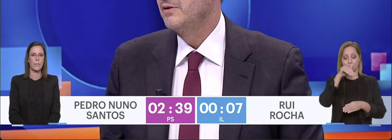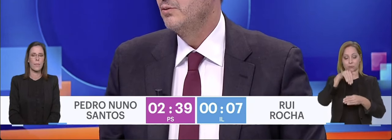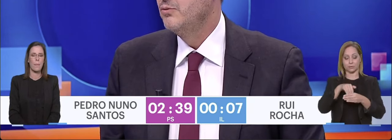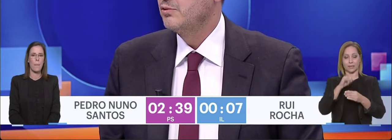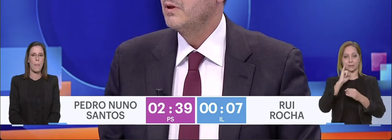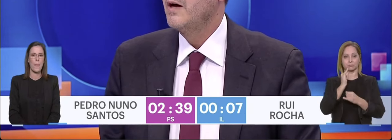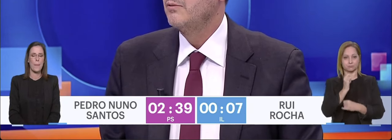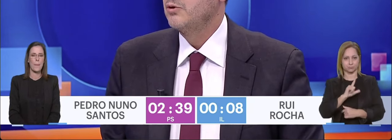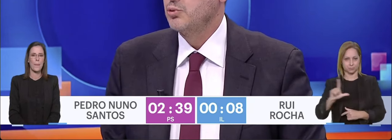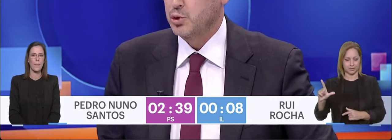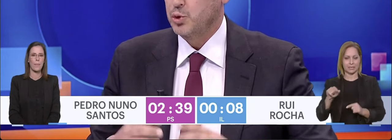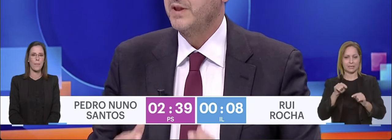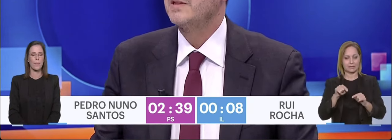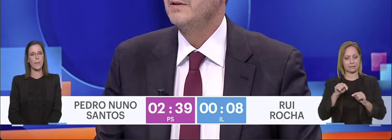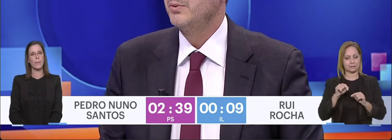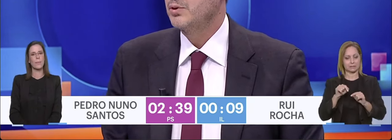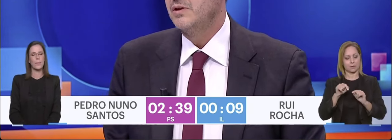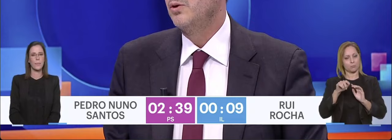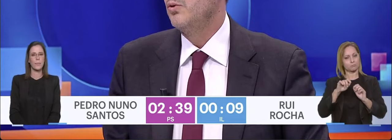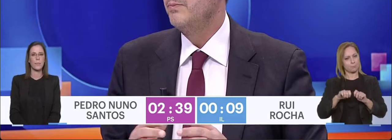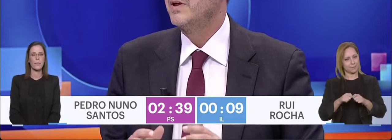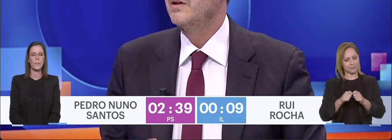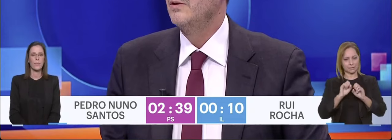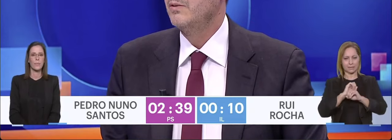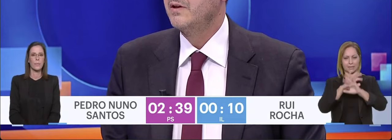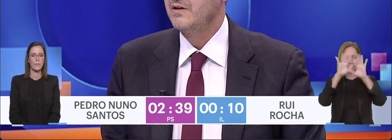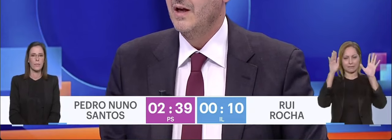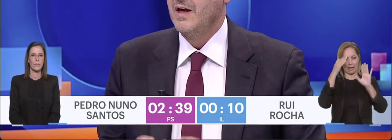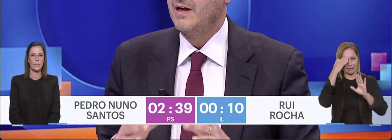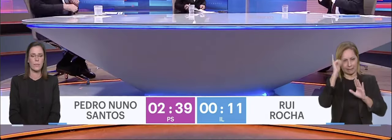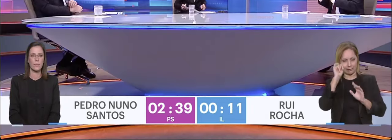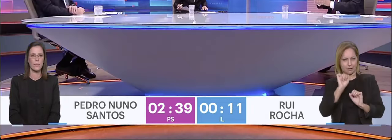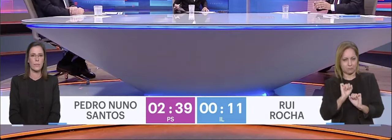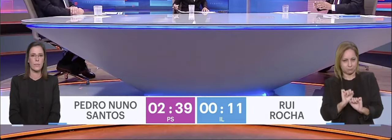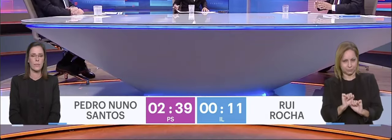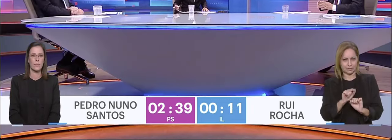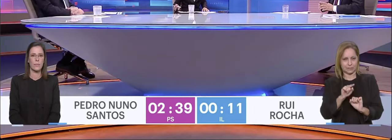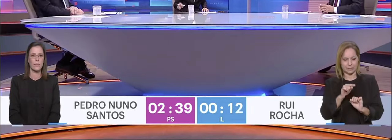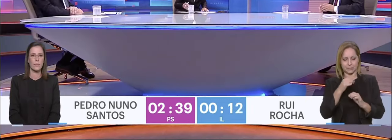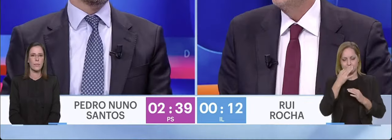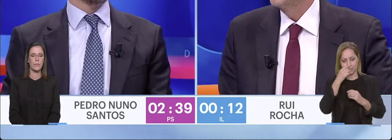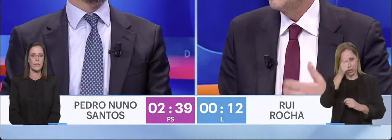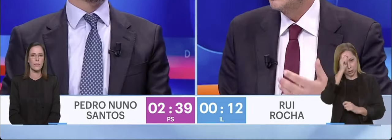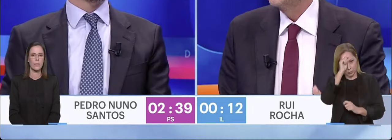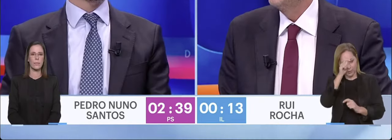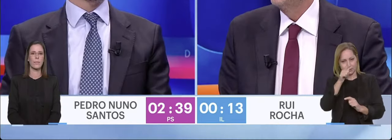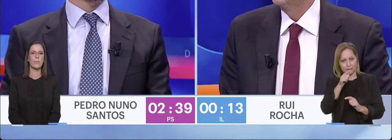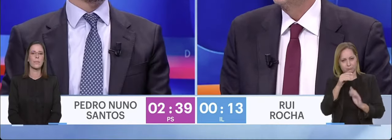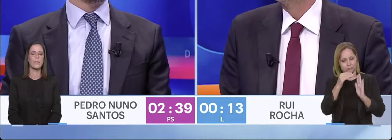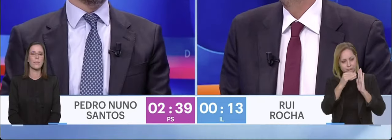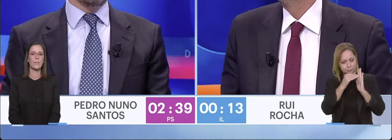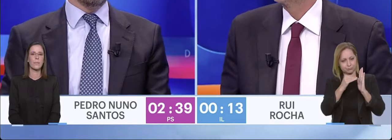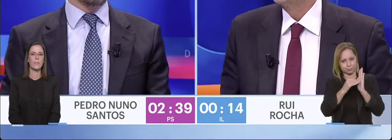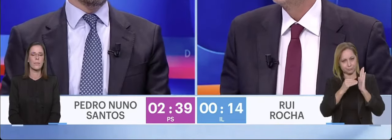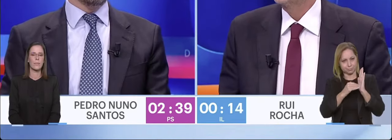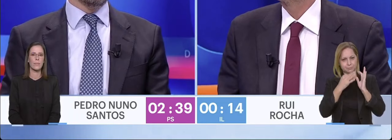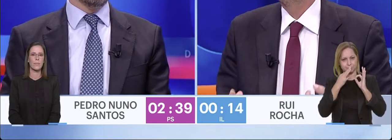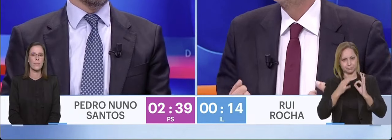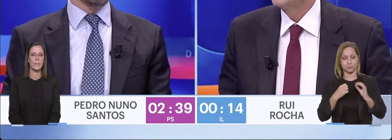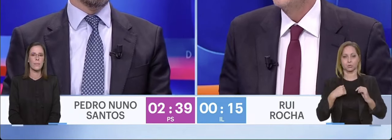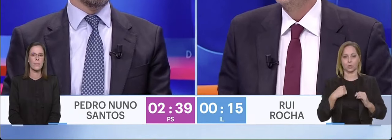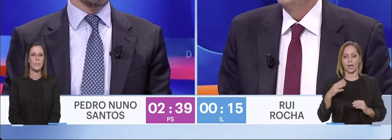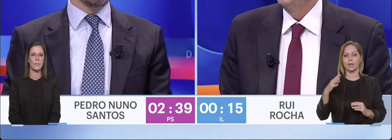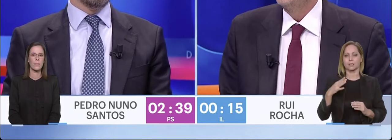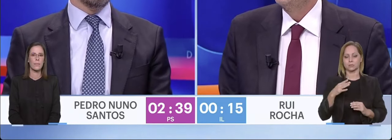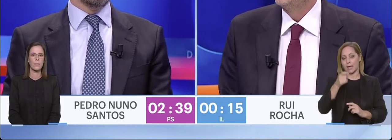Liberal é um partido muito claro nas nos seus princípios e cumpre aquilo que cada momento lhe dita em função desse cumprimento portanto aquilo que nós ganhamos é